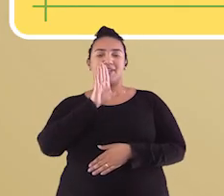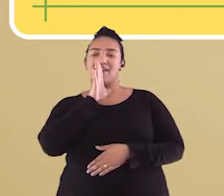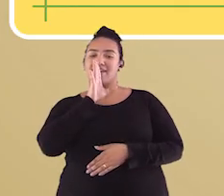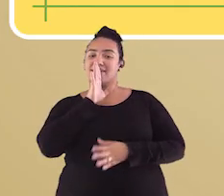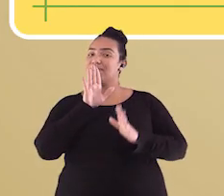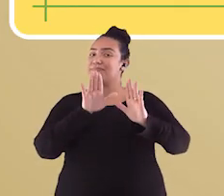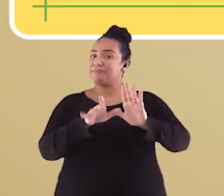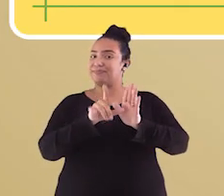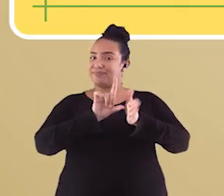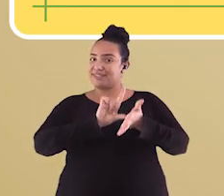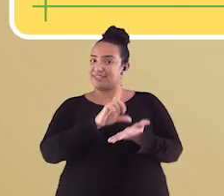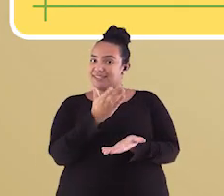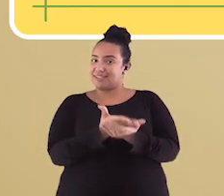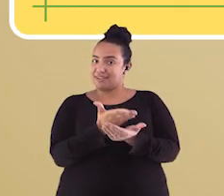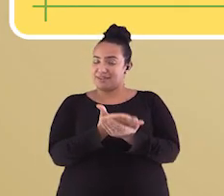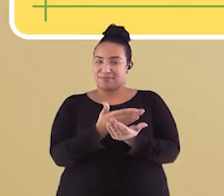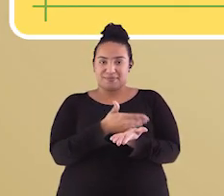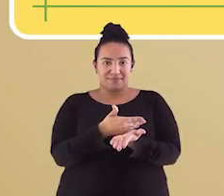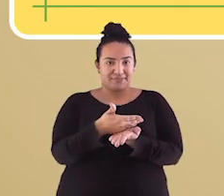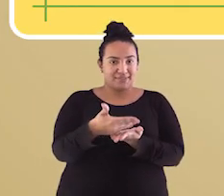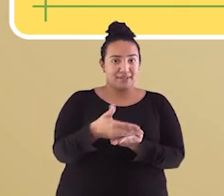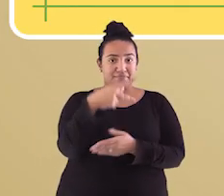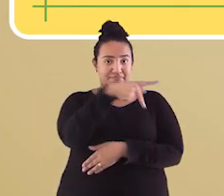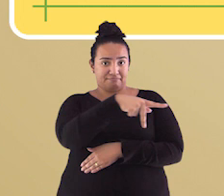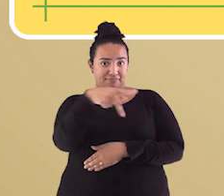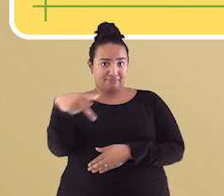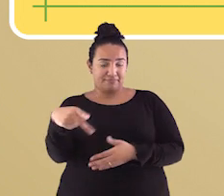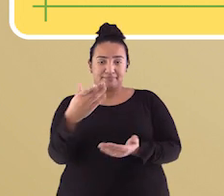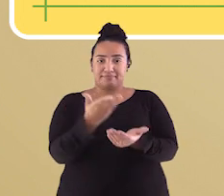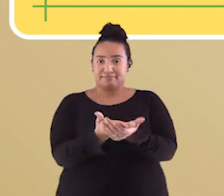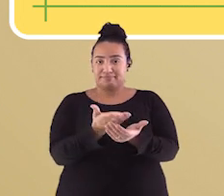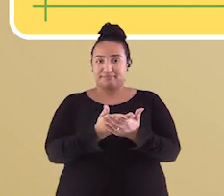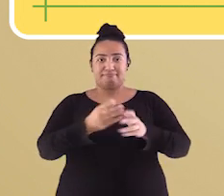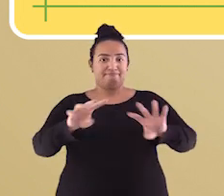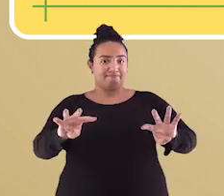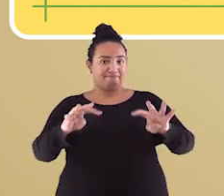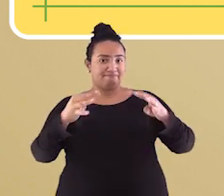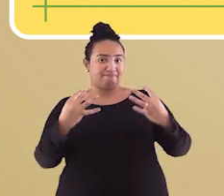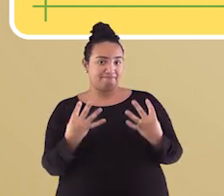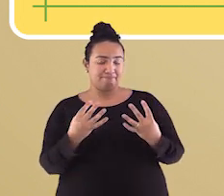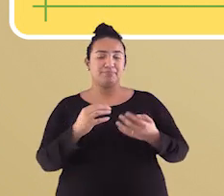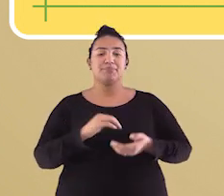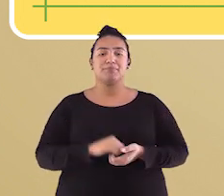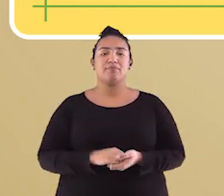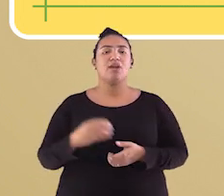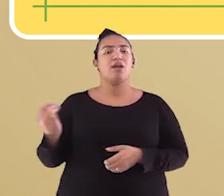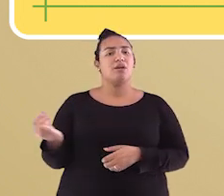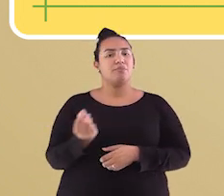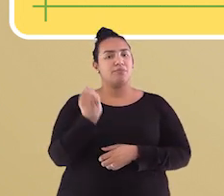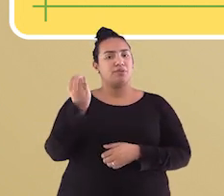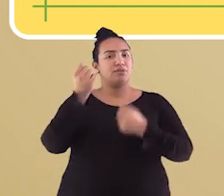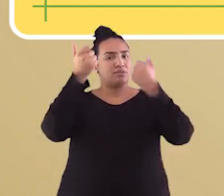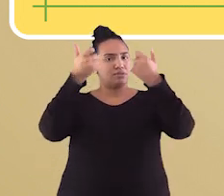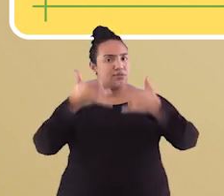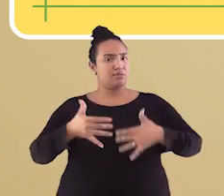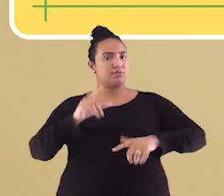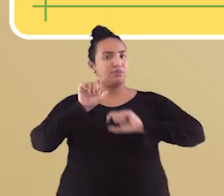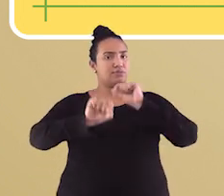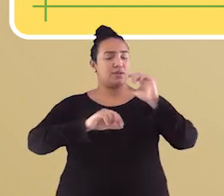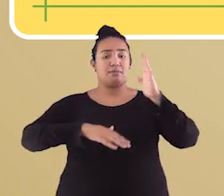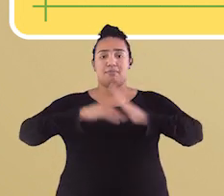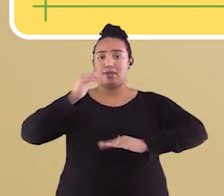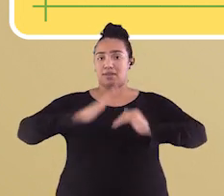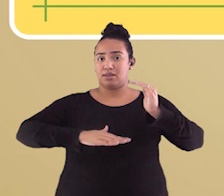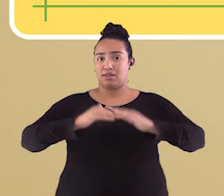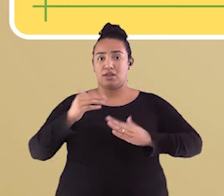Mas antes de começarmos a aula, para os professores e professoras que nos assistem, é importante dizer que a habilidade da aula